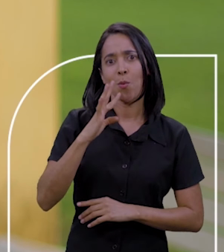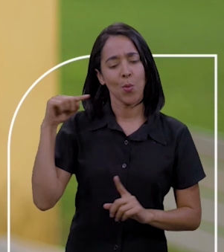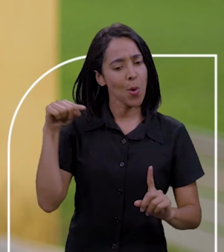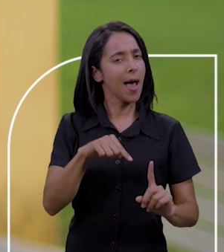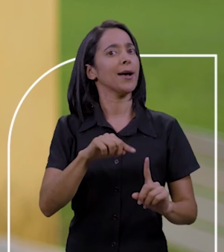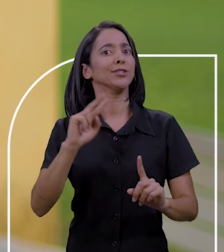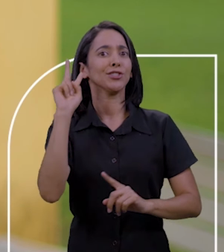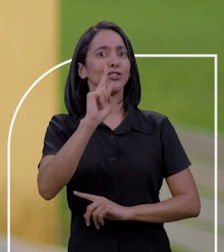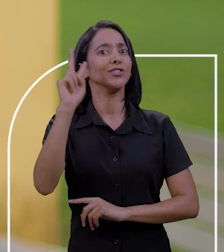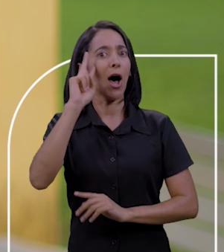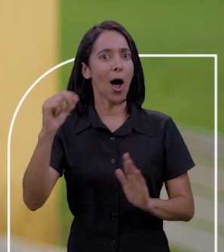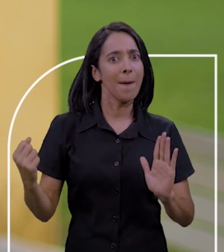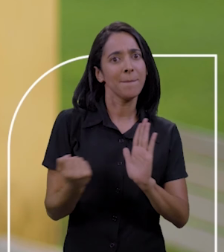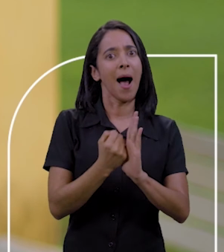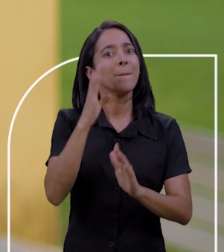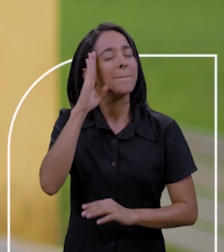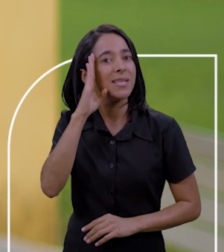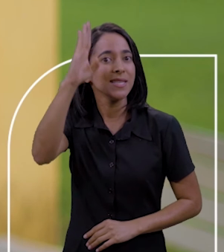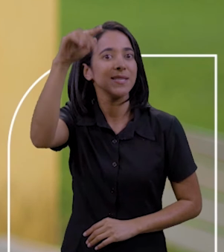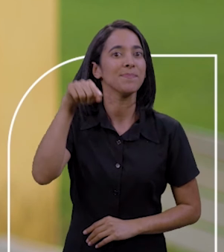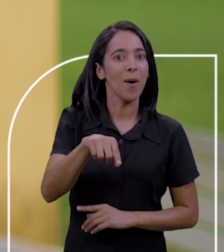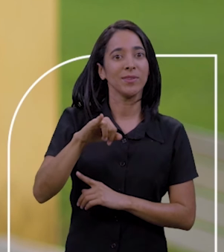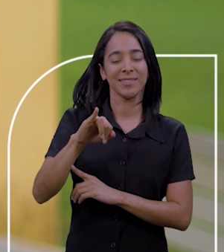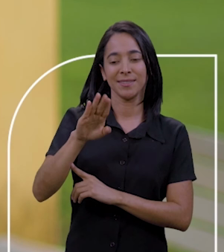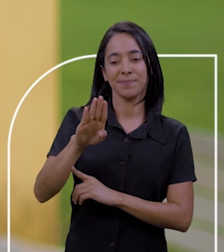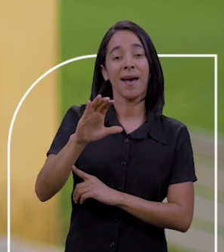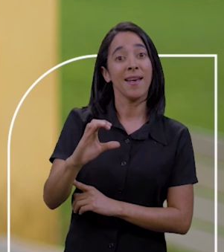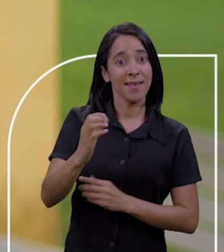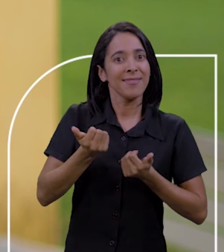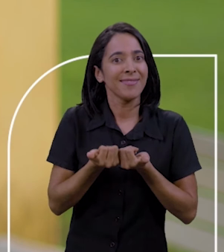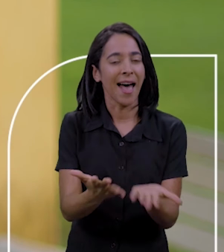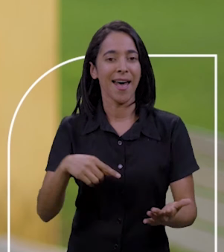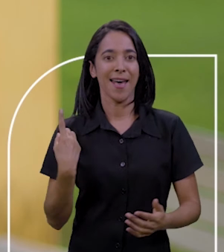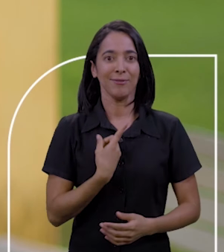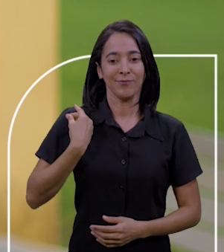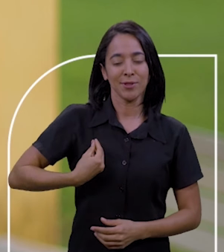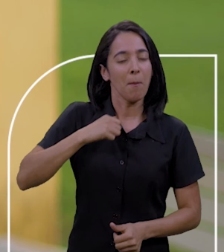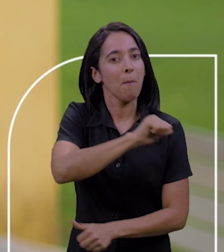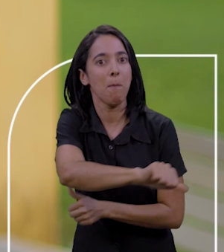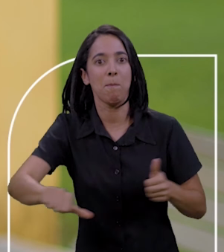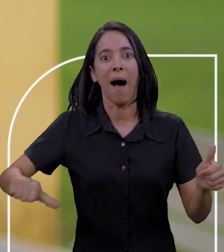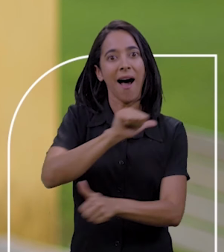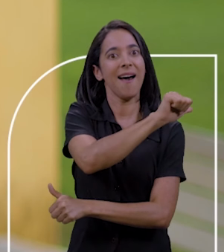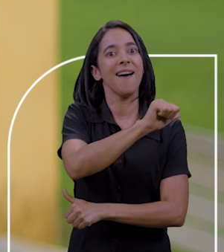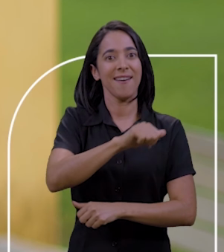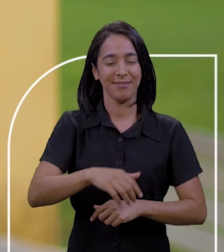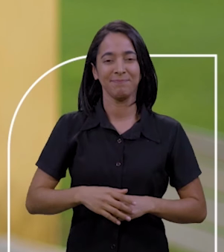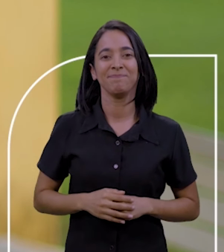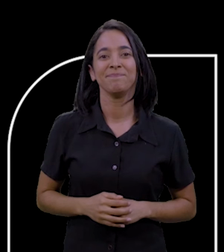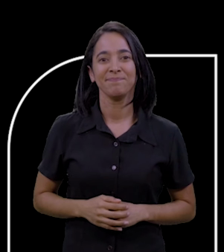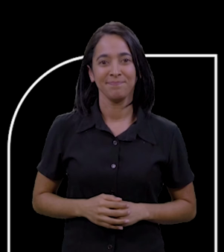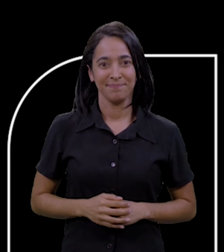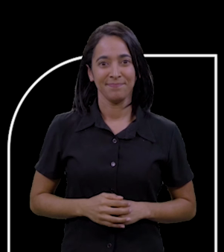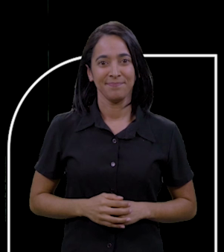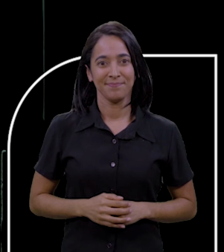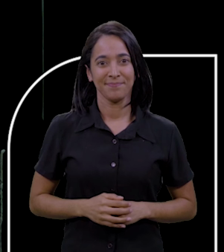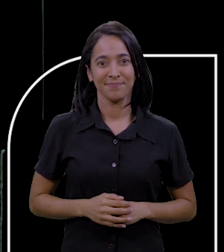fazendo história e, principalmente, transformando vidas dentro do Instituto Benjamin Constant.